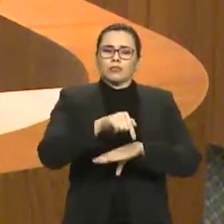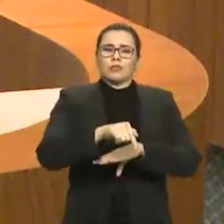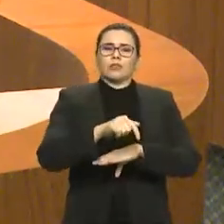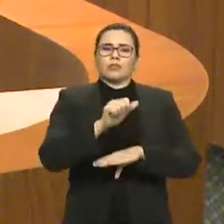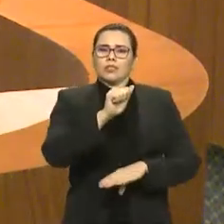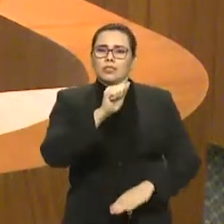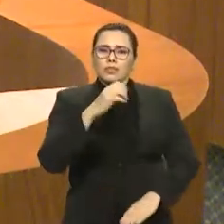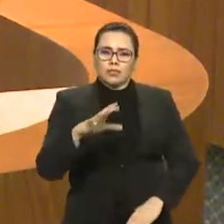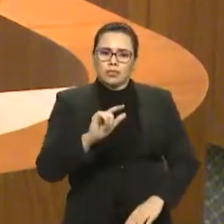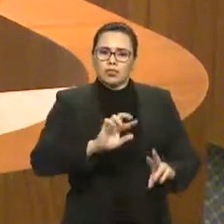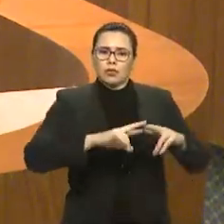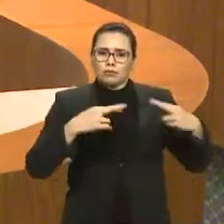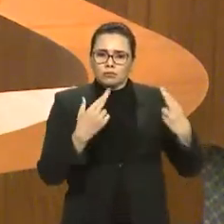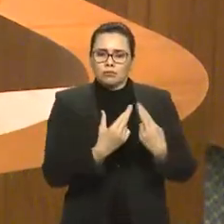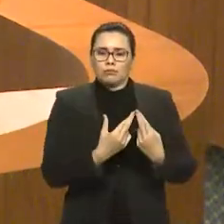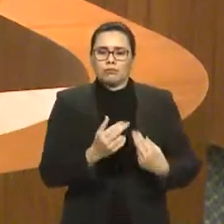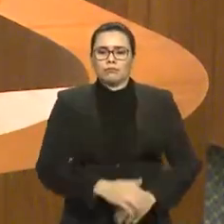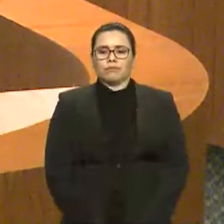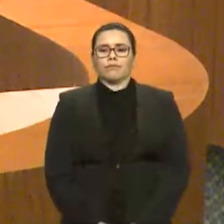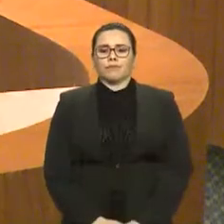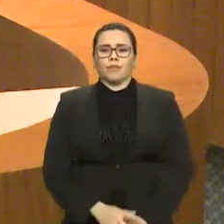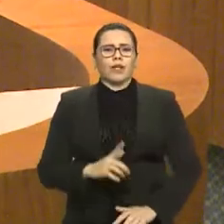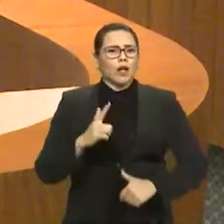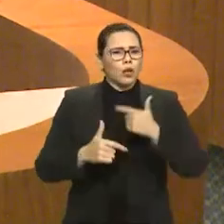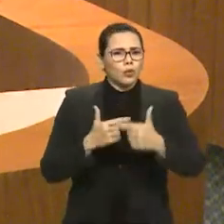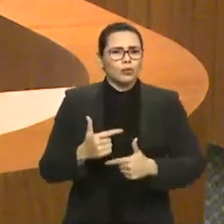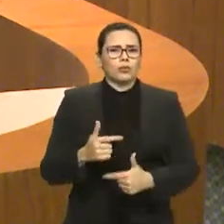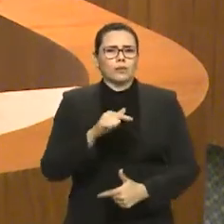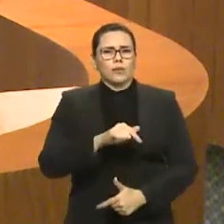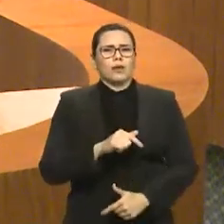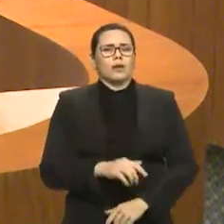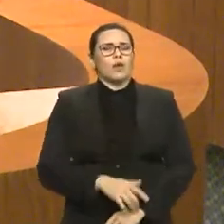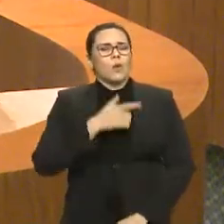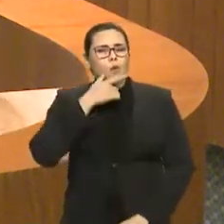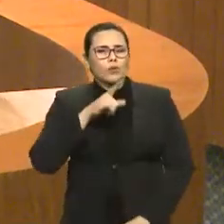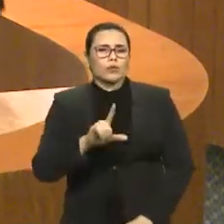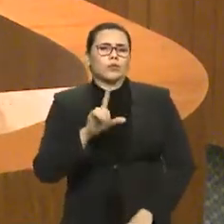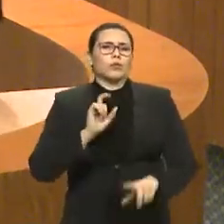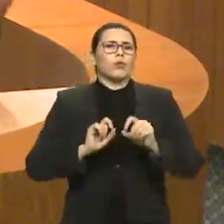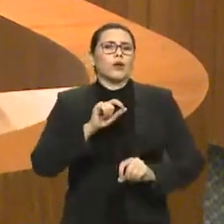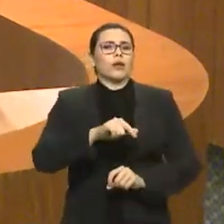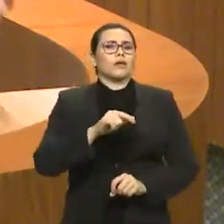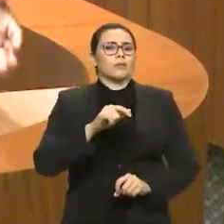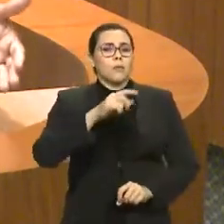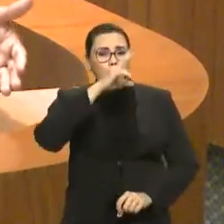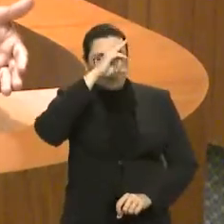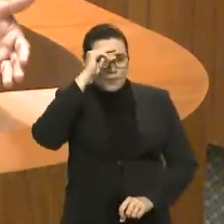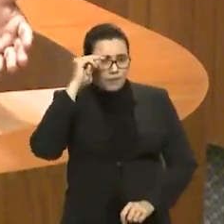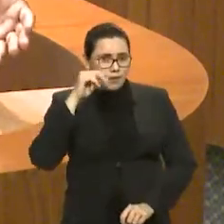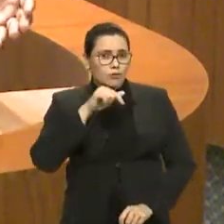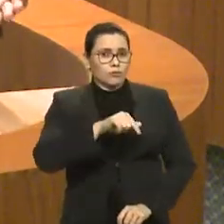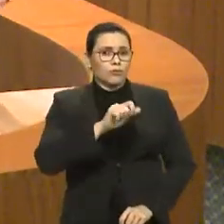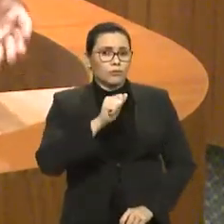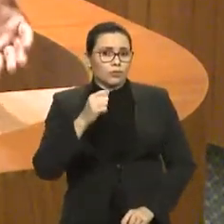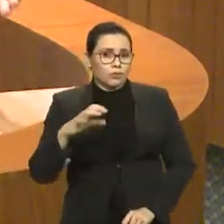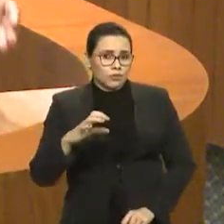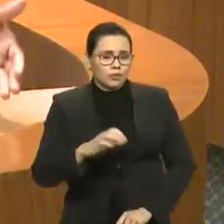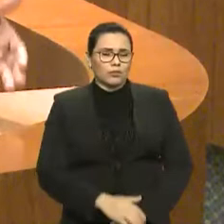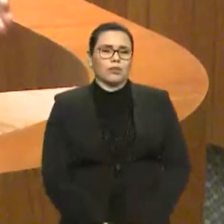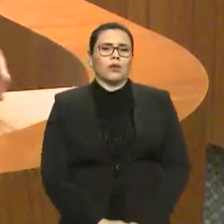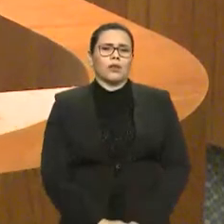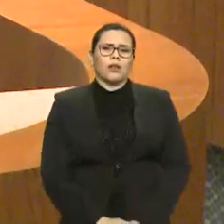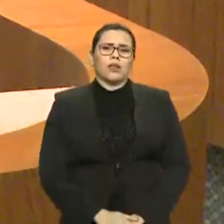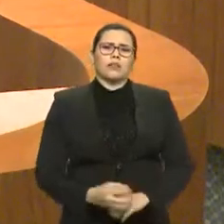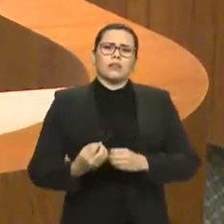Açailândia. E a nossa luta para que o prefeito da cidade tenha sensibilidade e possa conceder o reajuste para